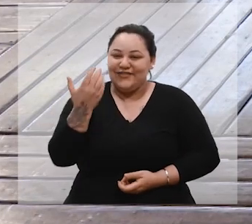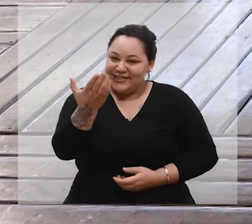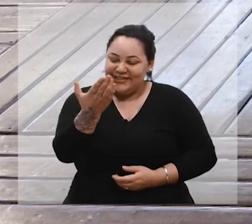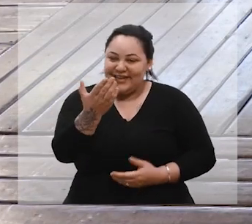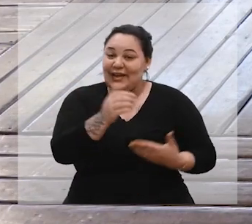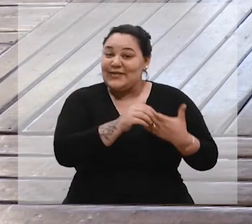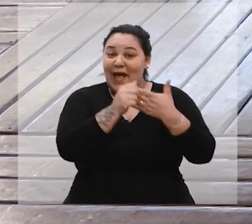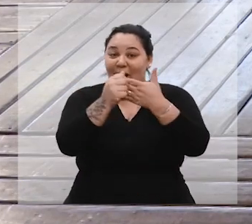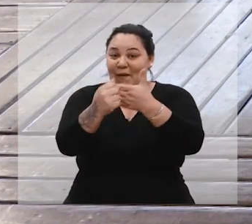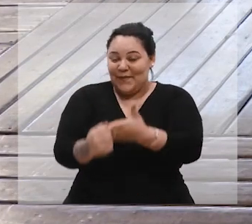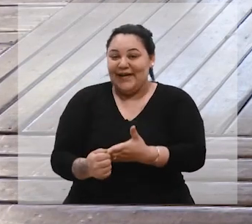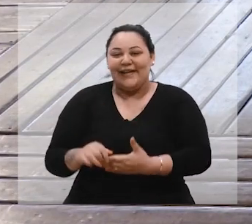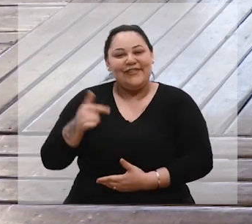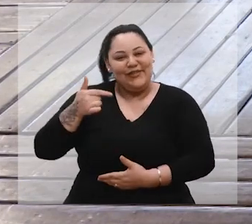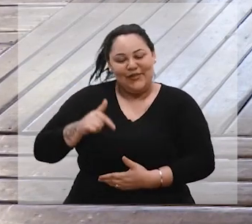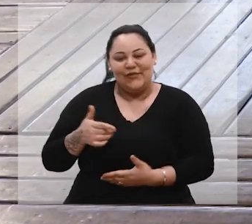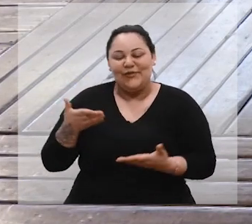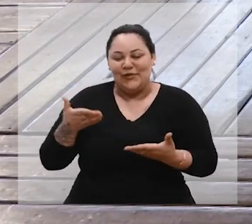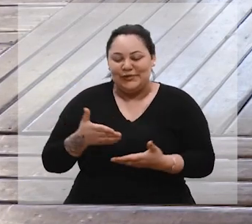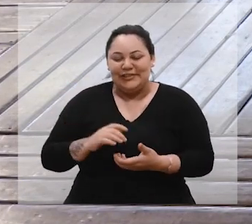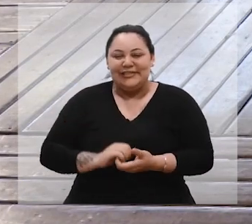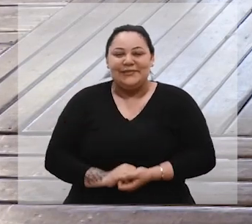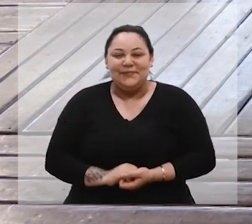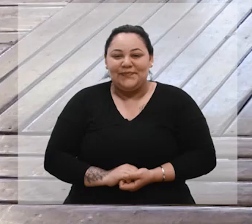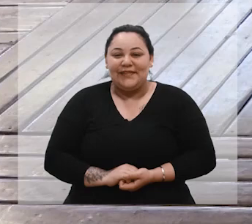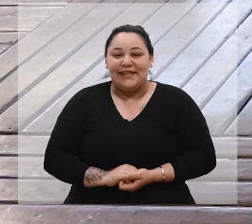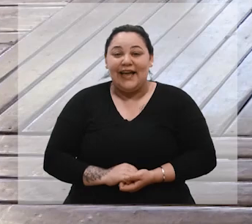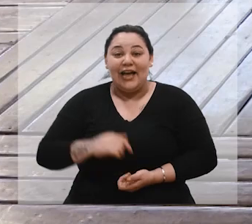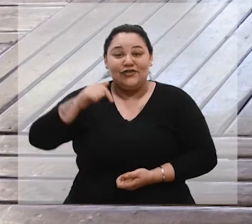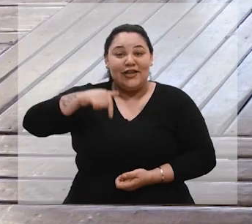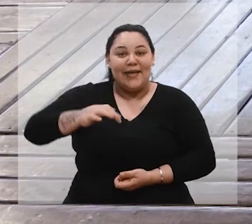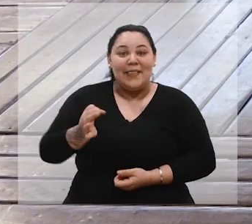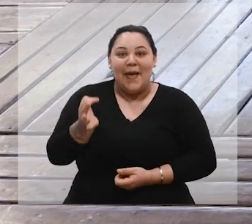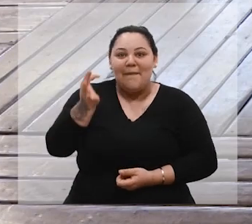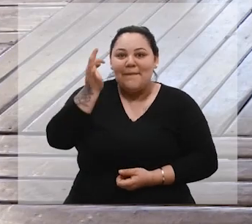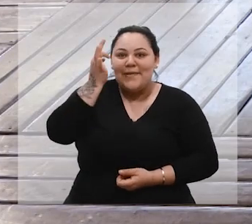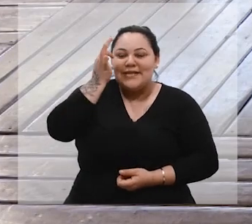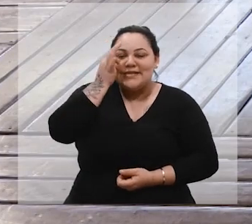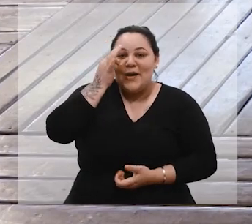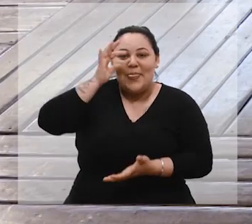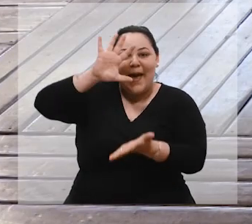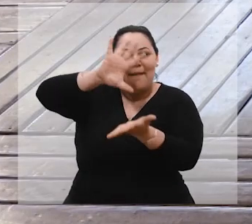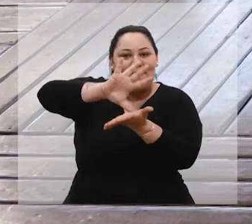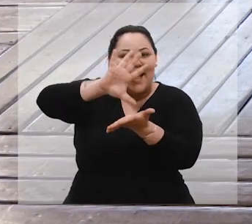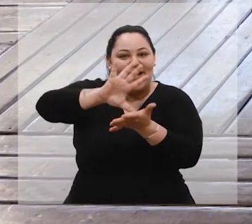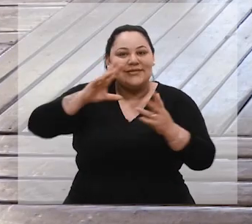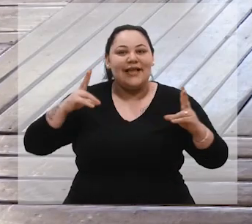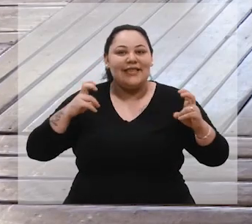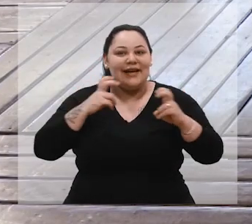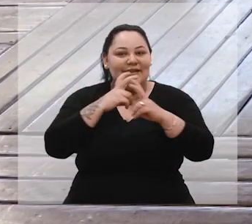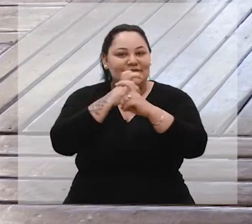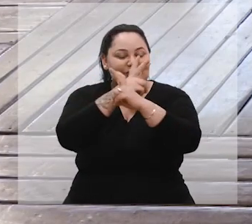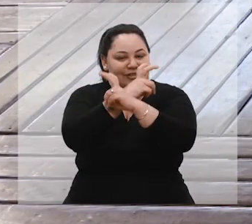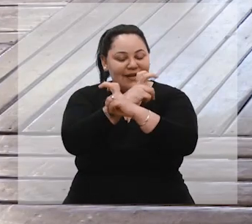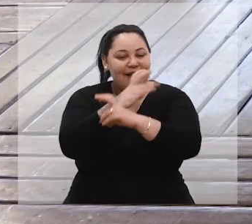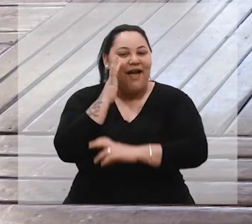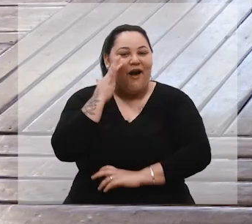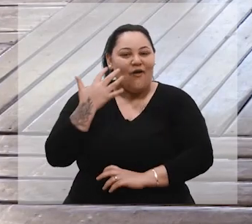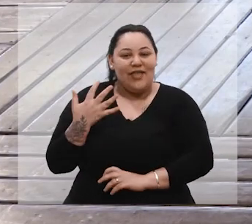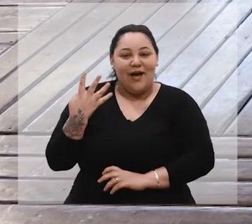você que nos acompanha em mais um Entre Elas. O programa de hoje é direto da Praça Dante Alighieri, onde acontece